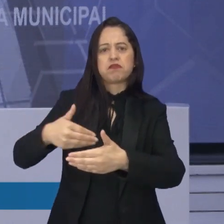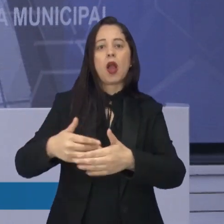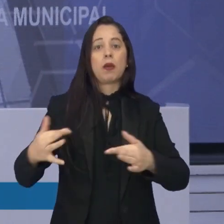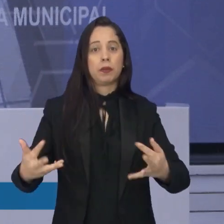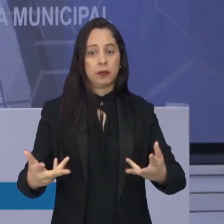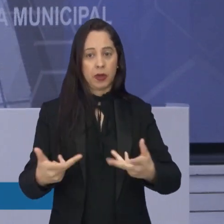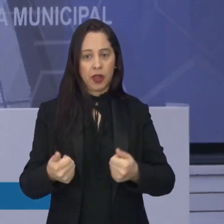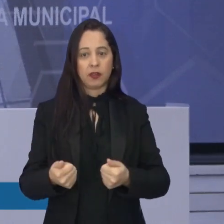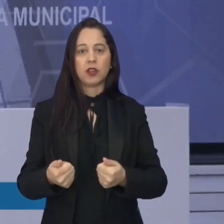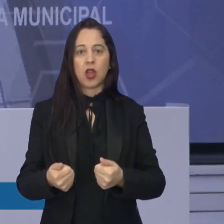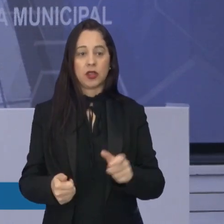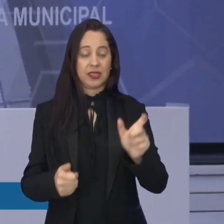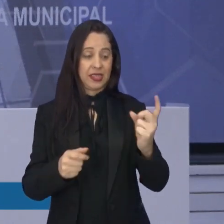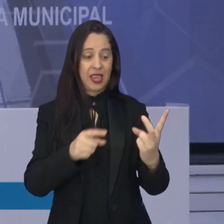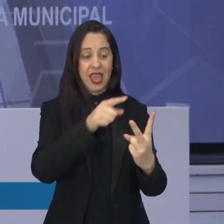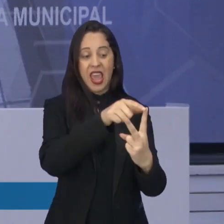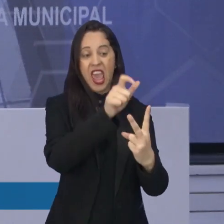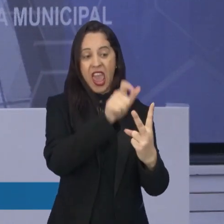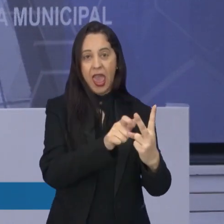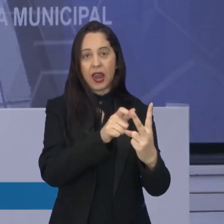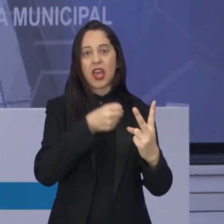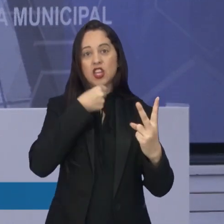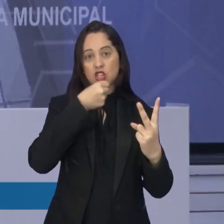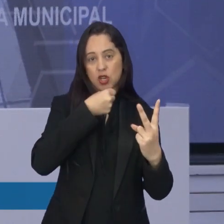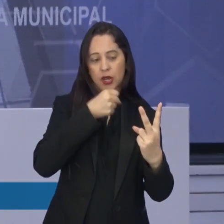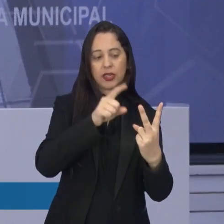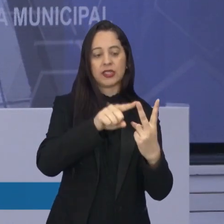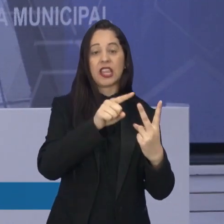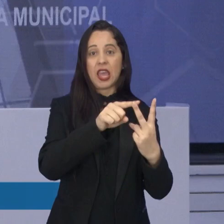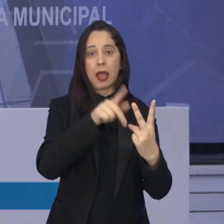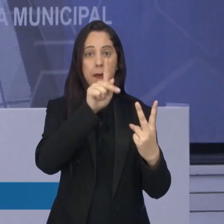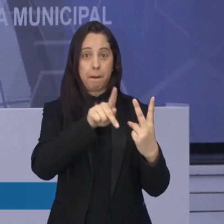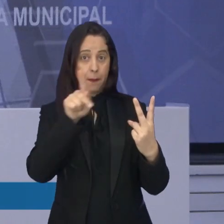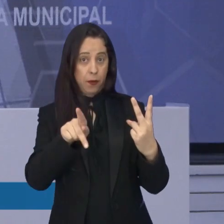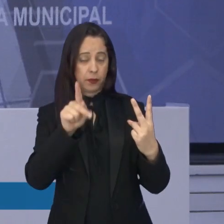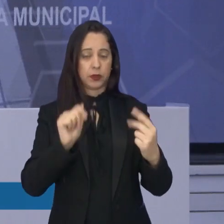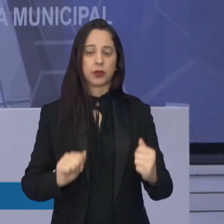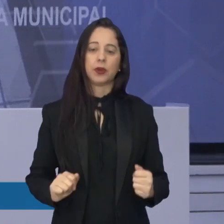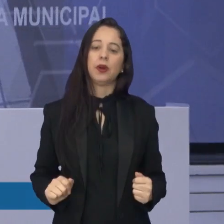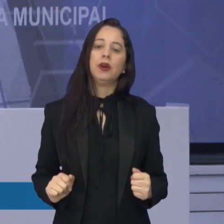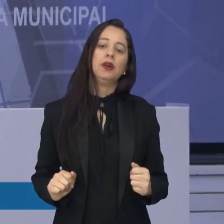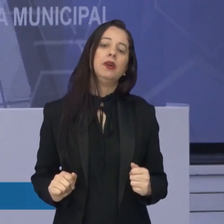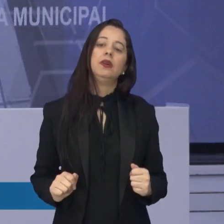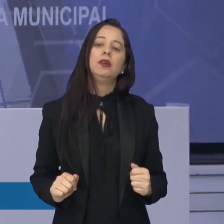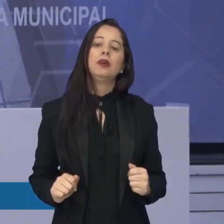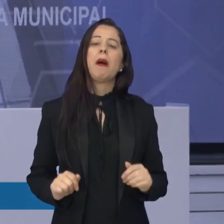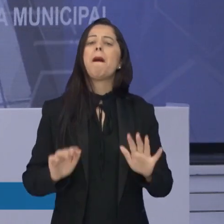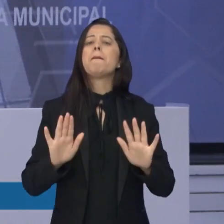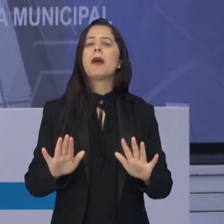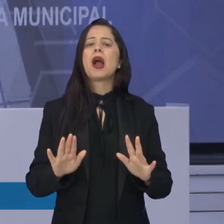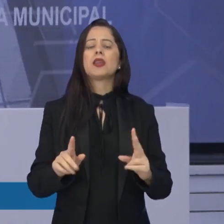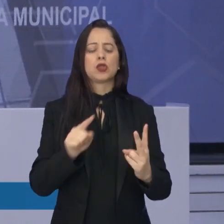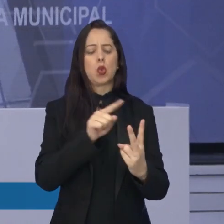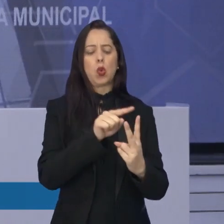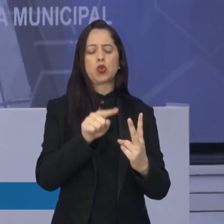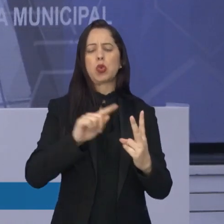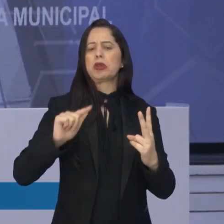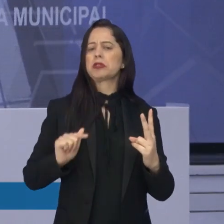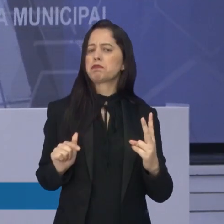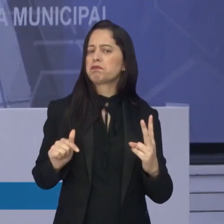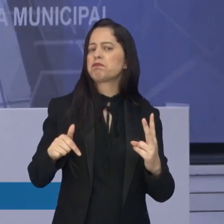como jornalista, o outro como professor, mas também por suas ações